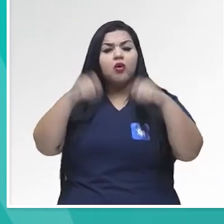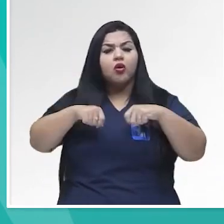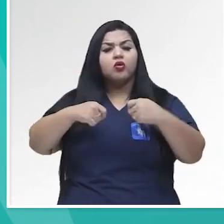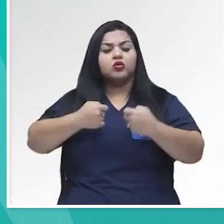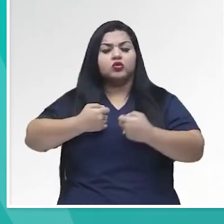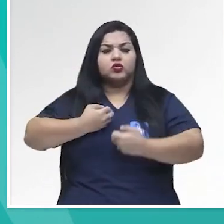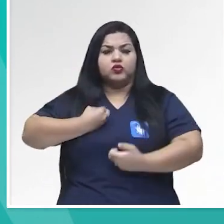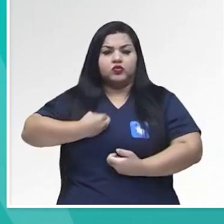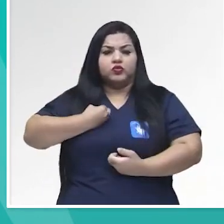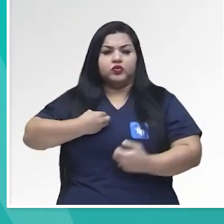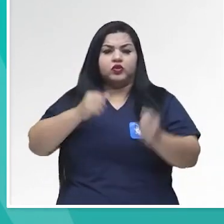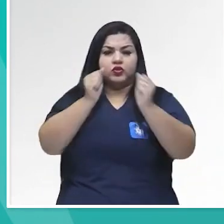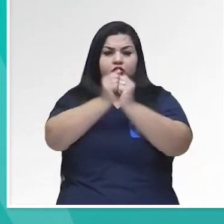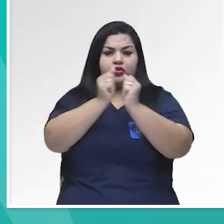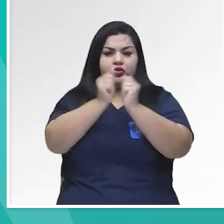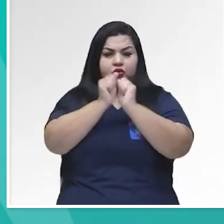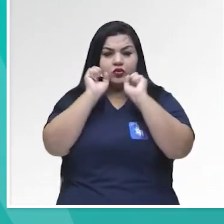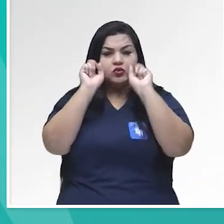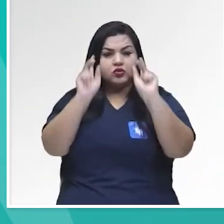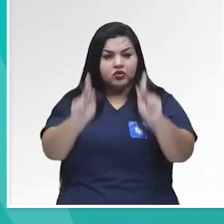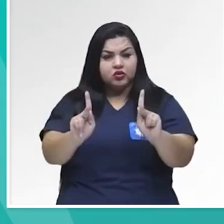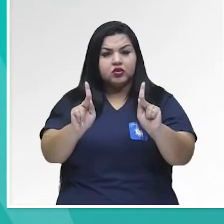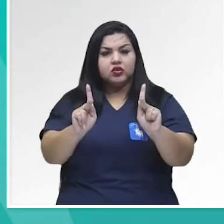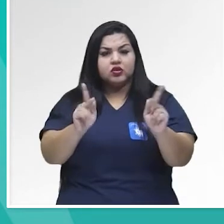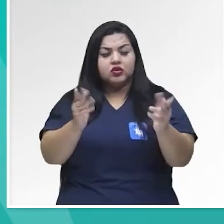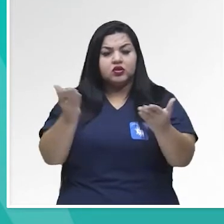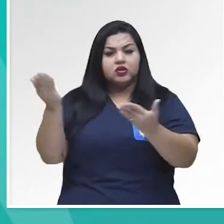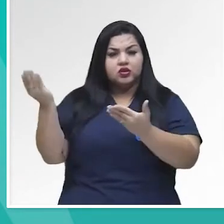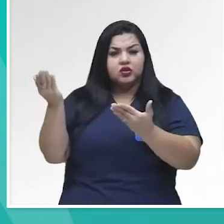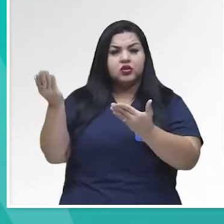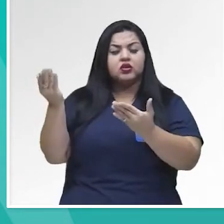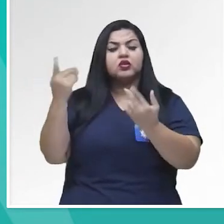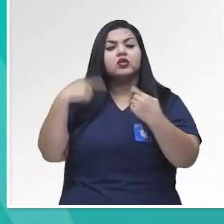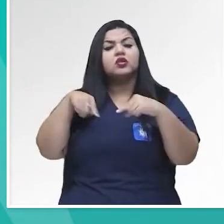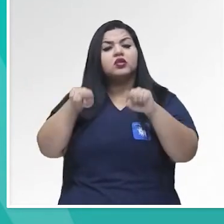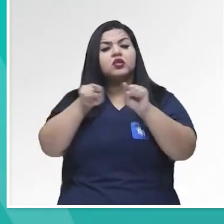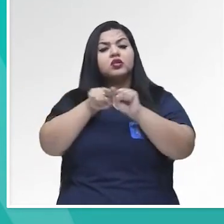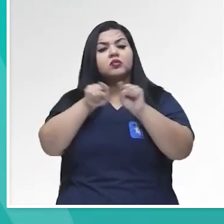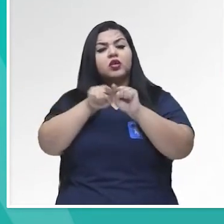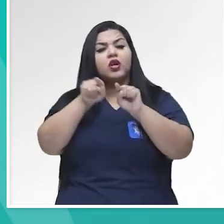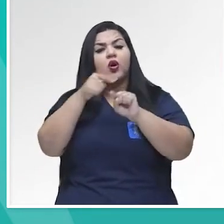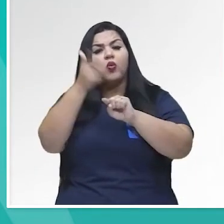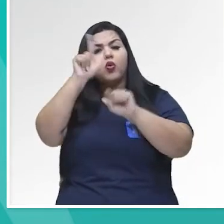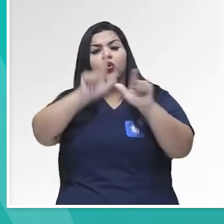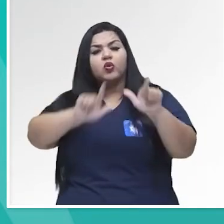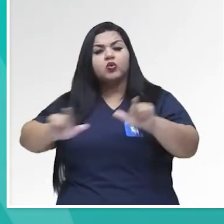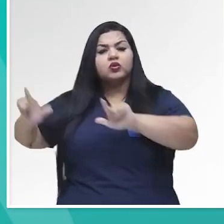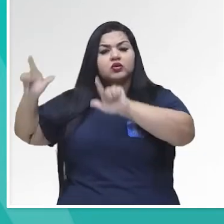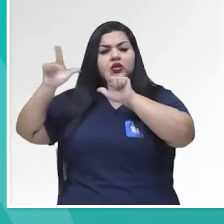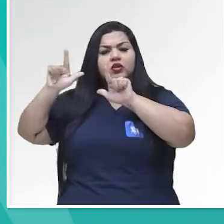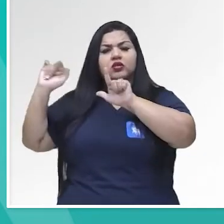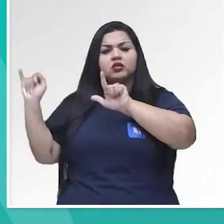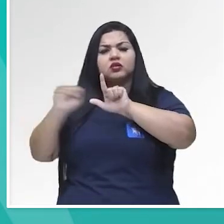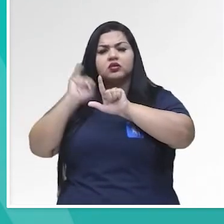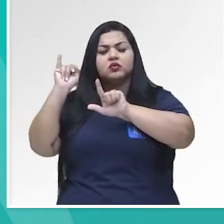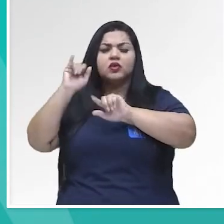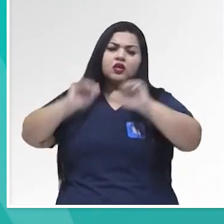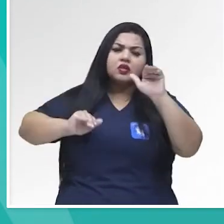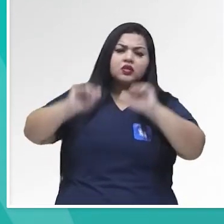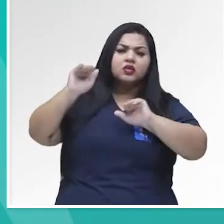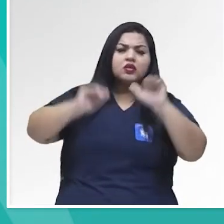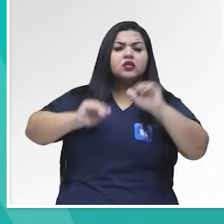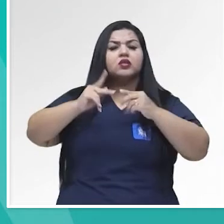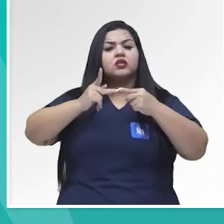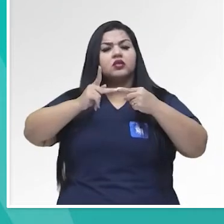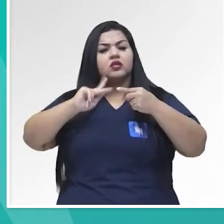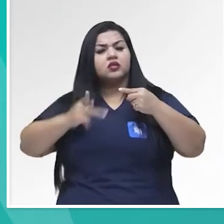juntos, ok? Então, e aqui a gente vai para um outro slide muito importante. Muitas das vezes, o